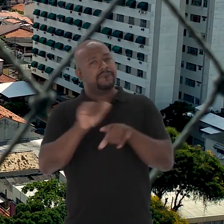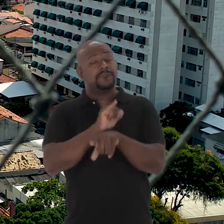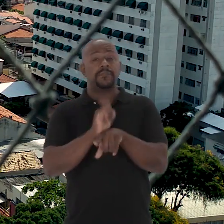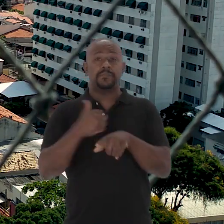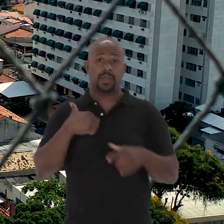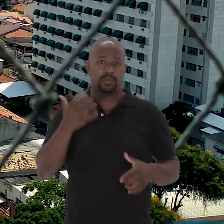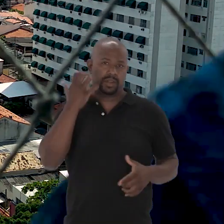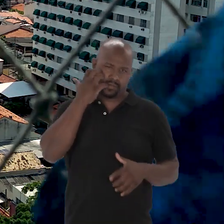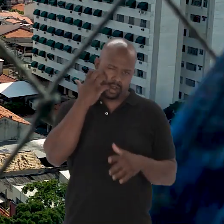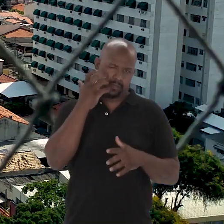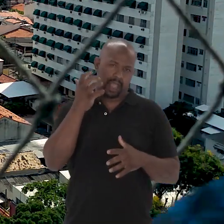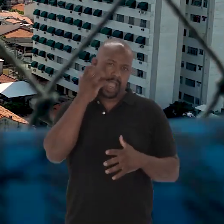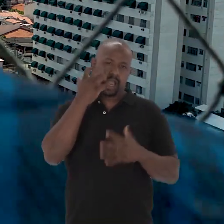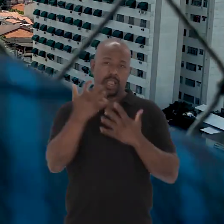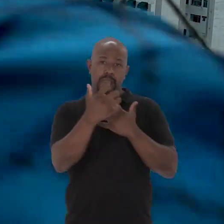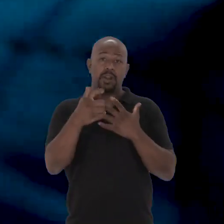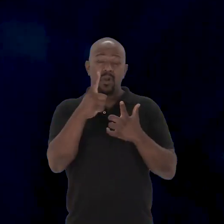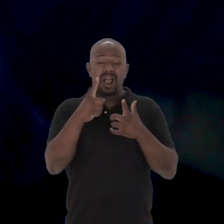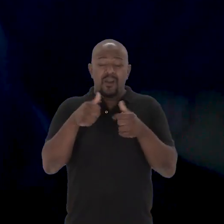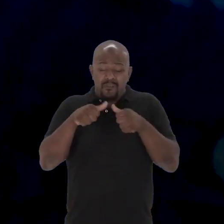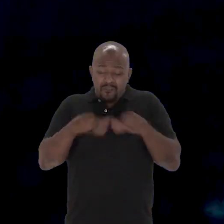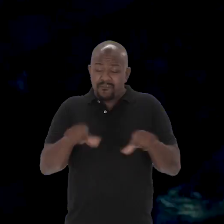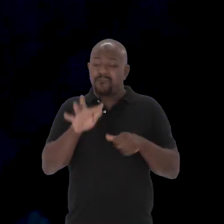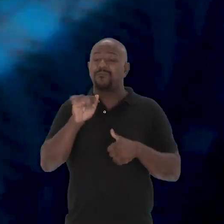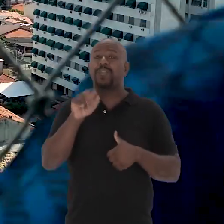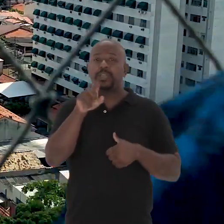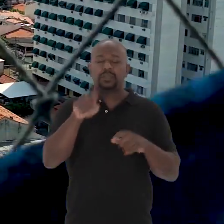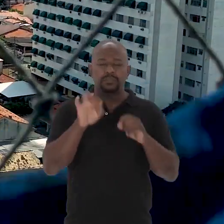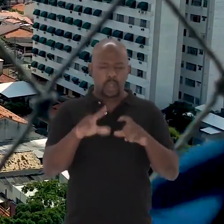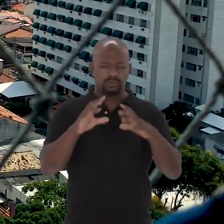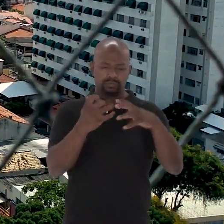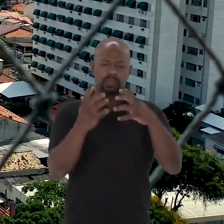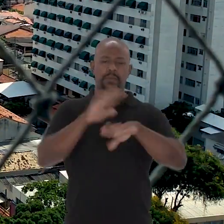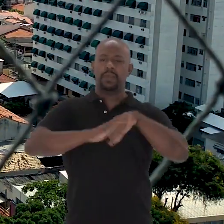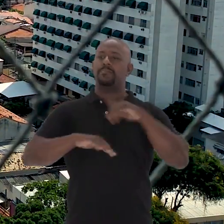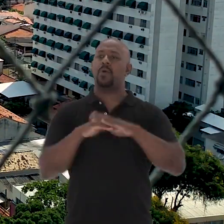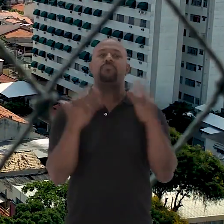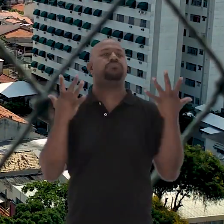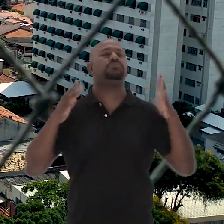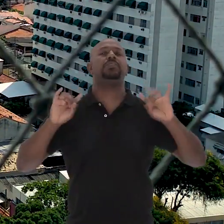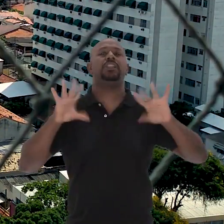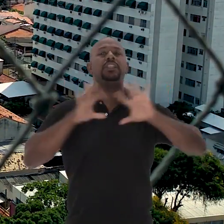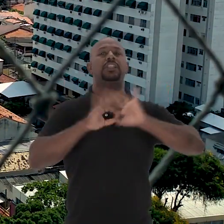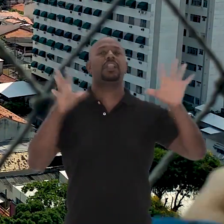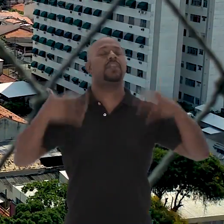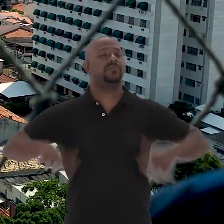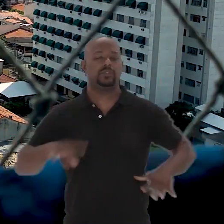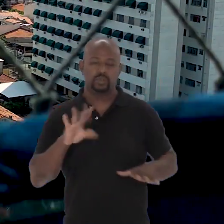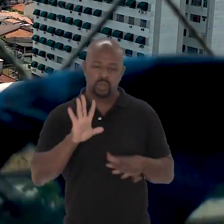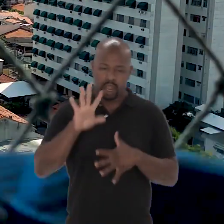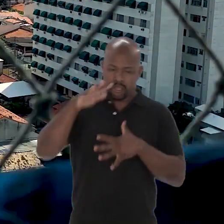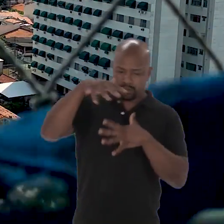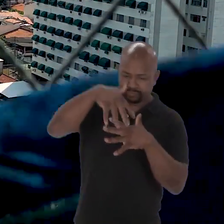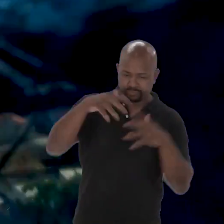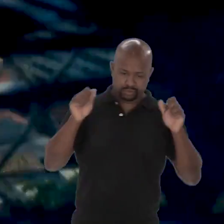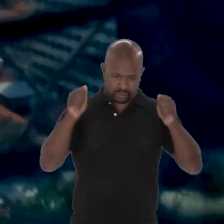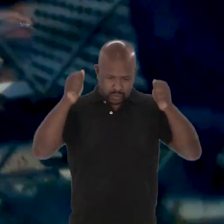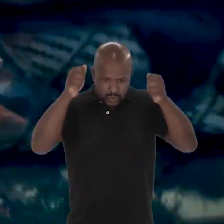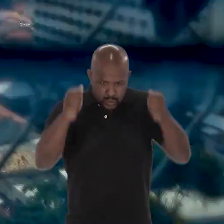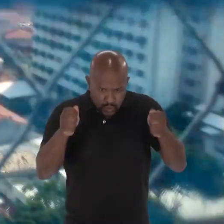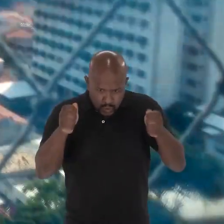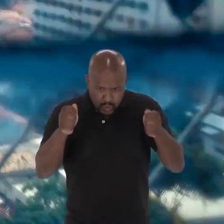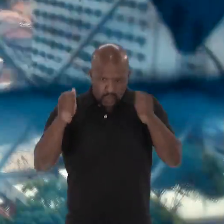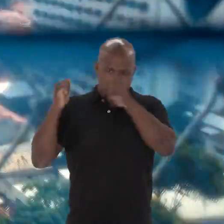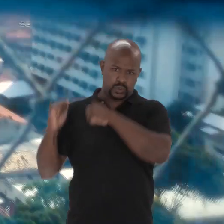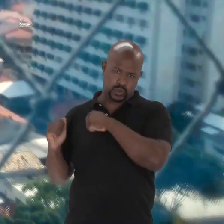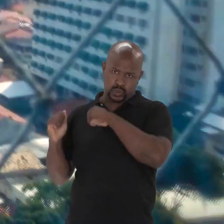meu telefone, minha câmera, em um local fixo, onde eu posso ficar com as minhas mãos livres para poder colocar a camisa como